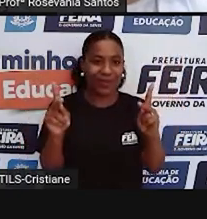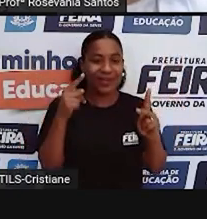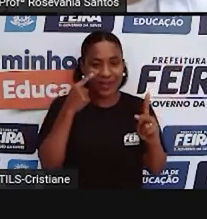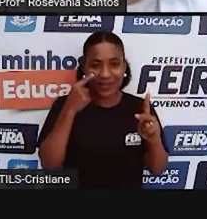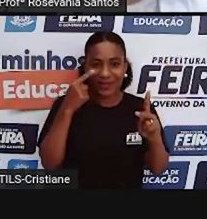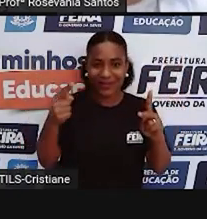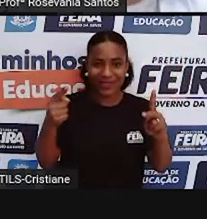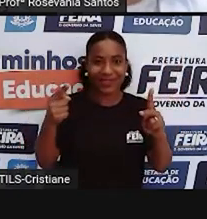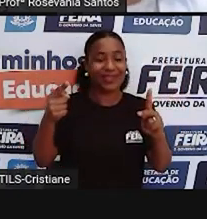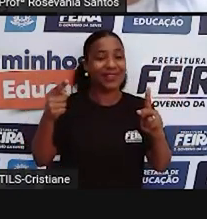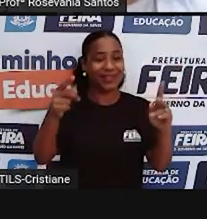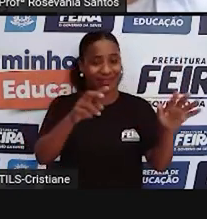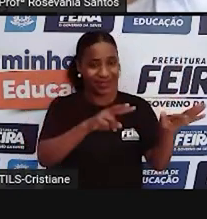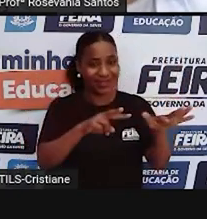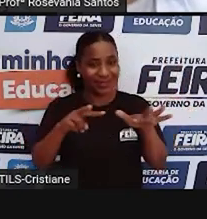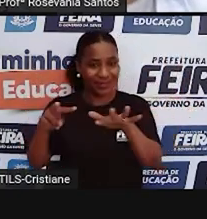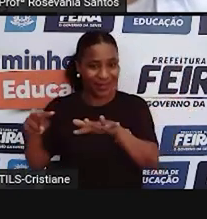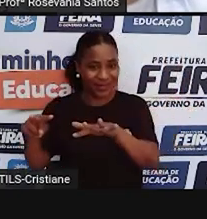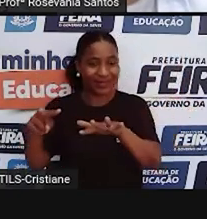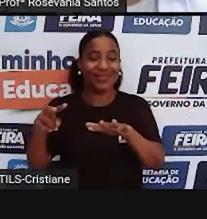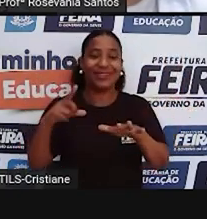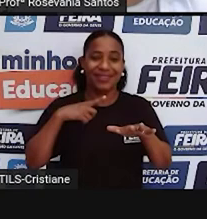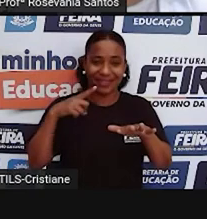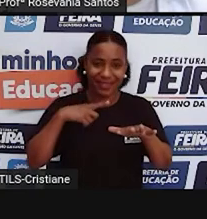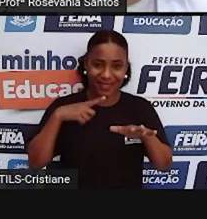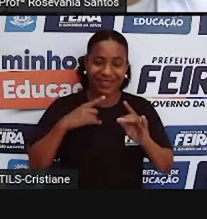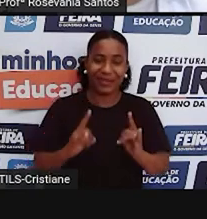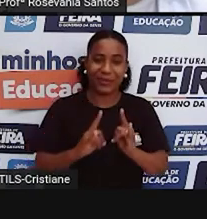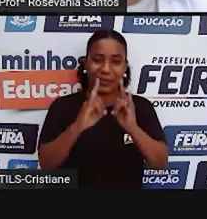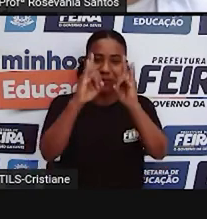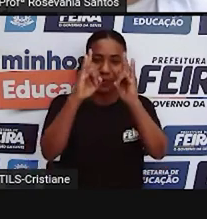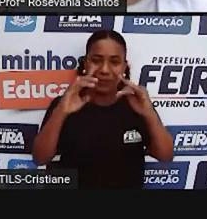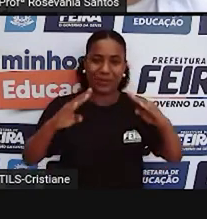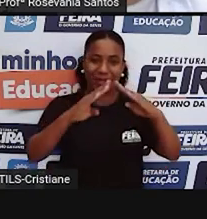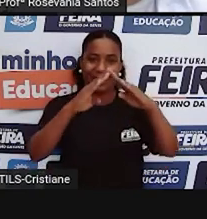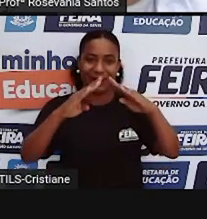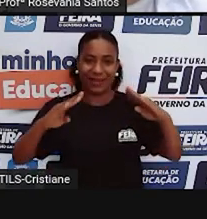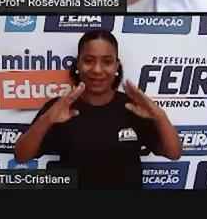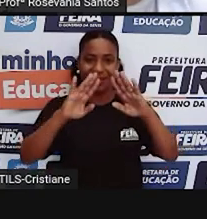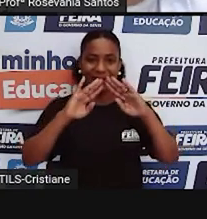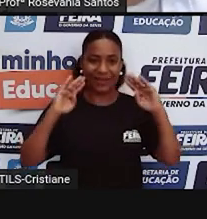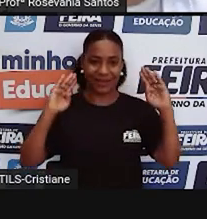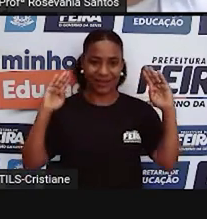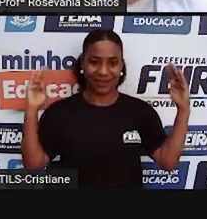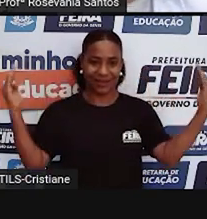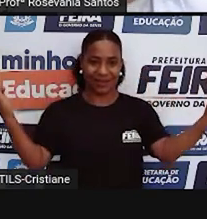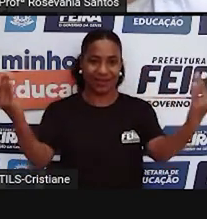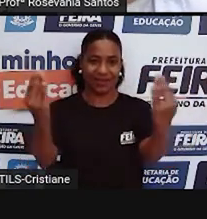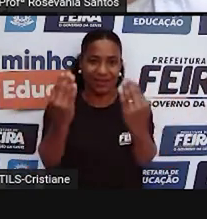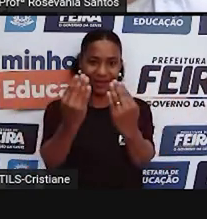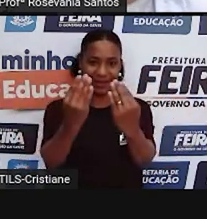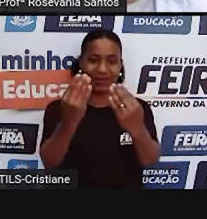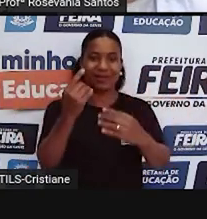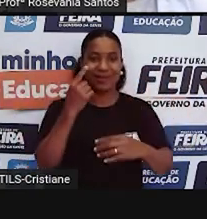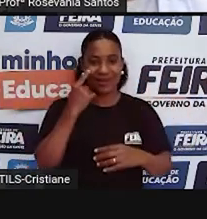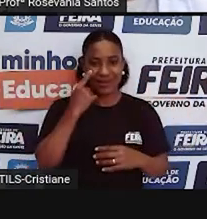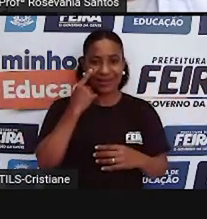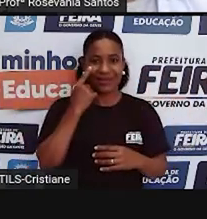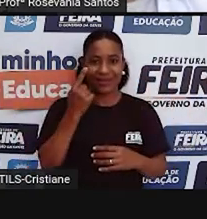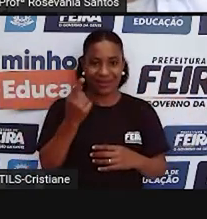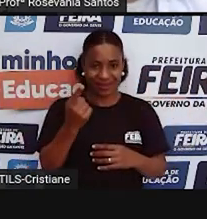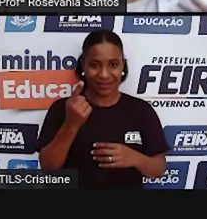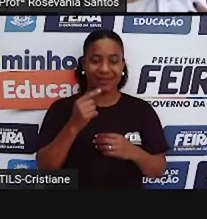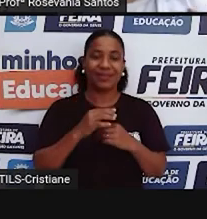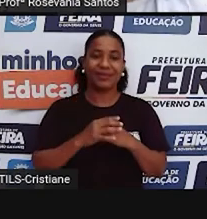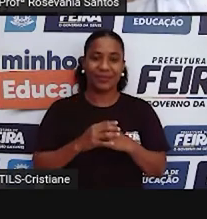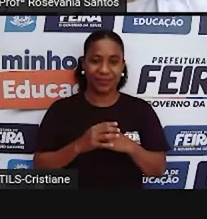lá, né, uma maquete de condomínio lá, eu estive lá. Aliás, não vou dar data, porque eu não sei quando é que você vai estar assistindo, né? Mas,